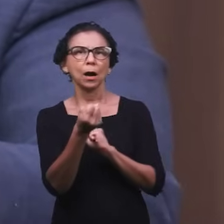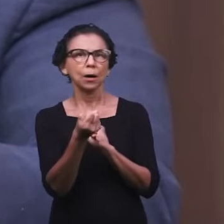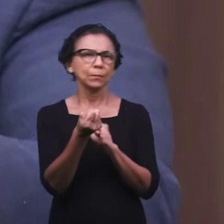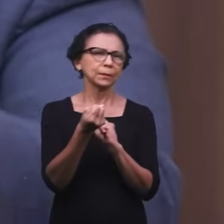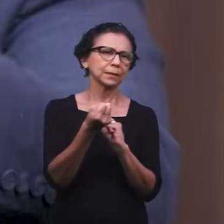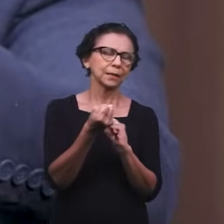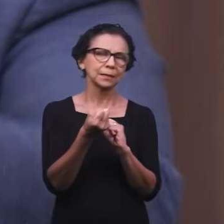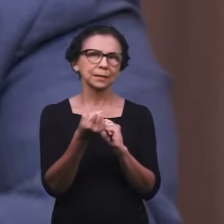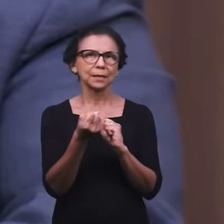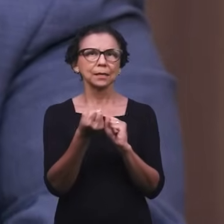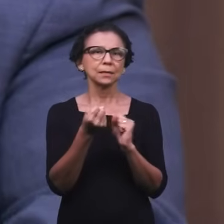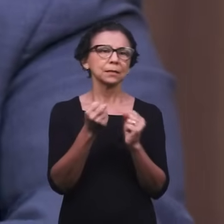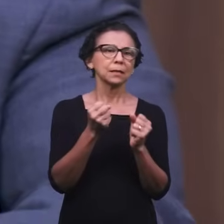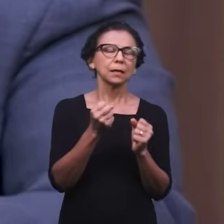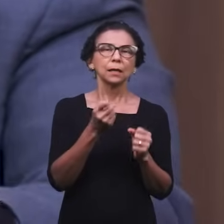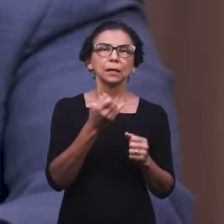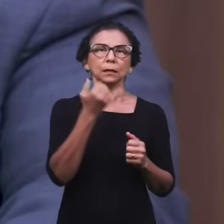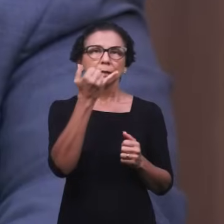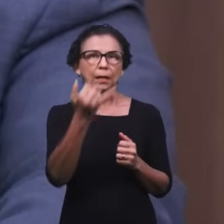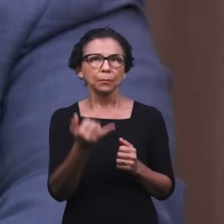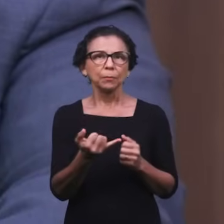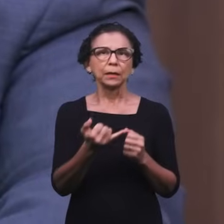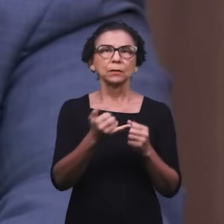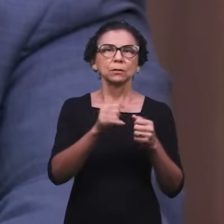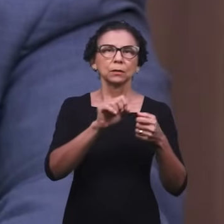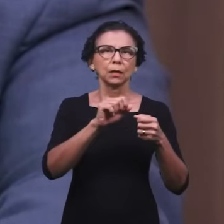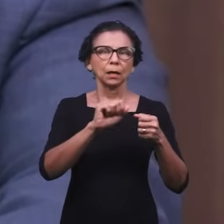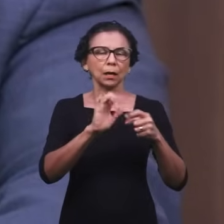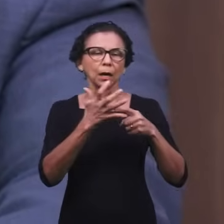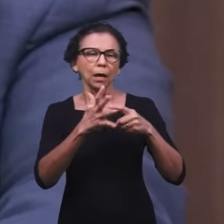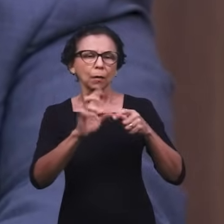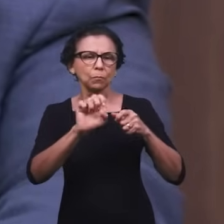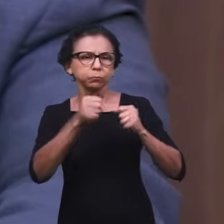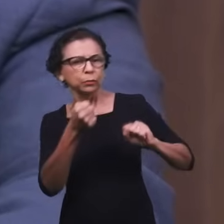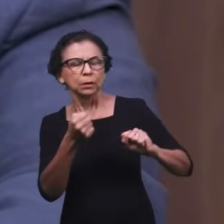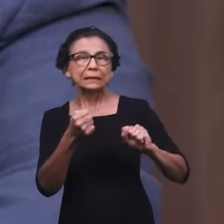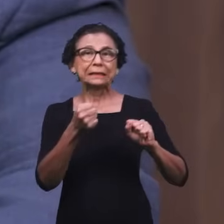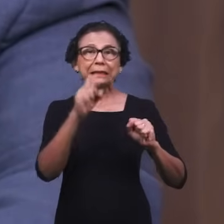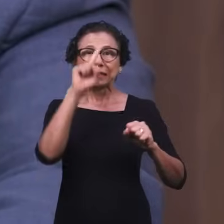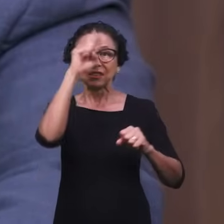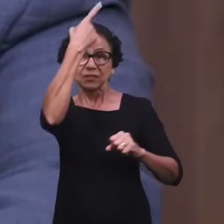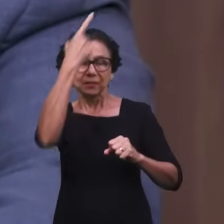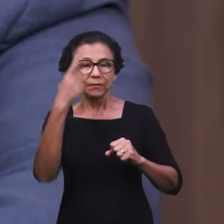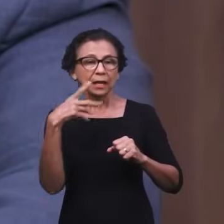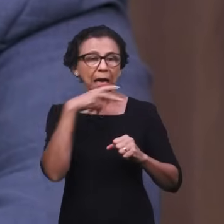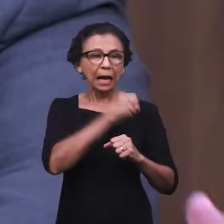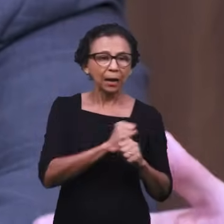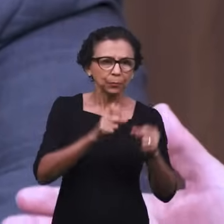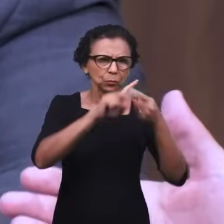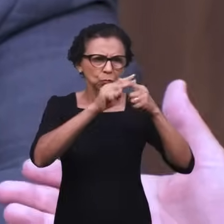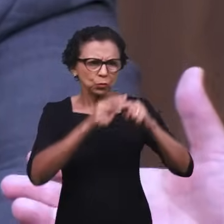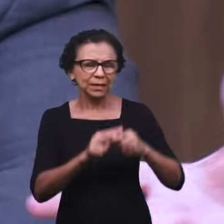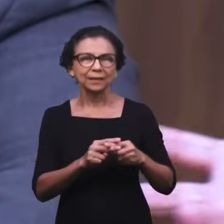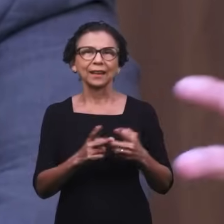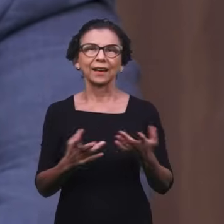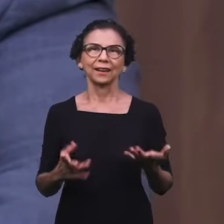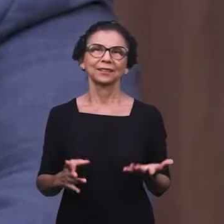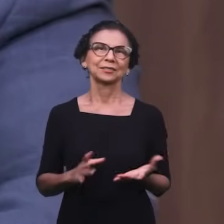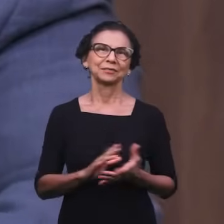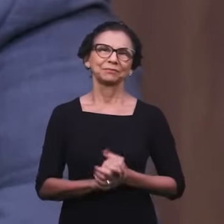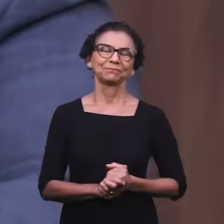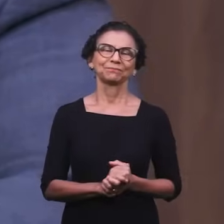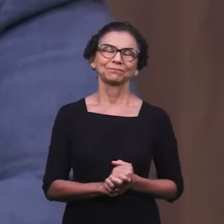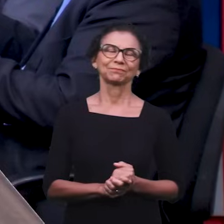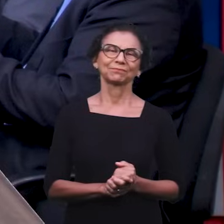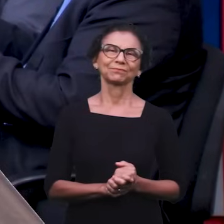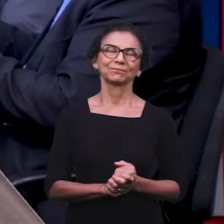alguma coisa que você precisa improvisar para que aquilo ali volte a funcionar, para depois você executar o correto. E essa intuição, que